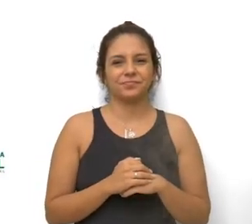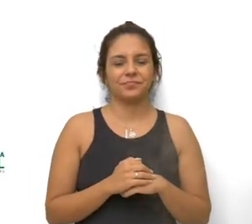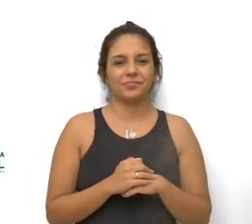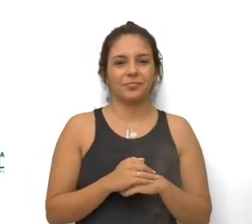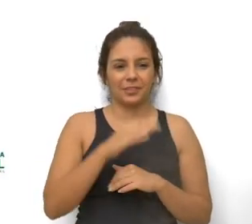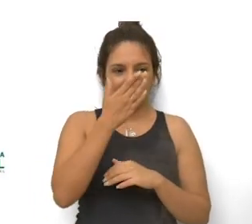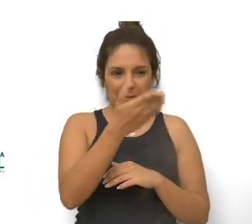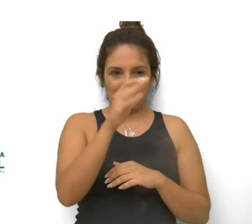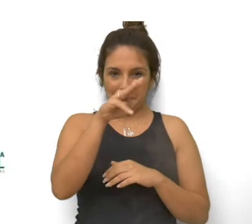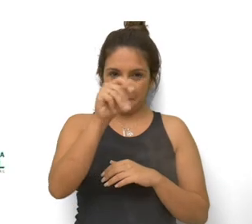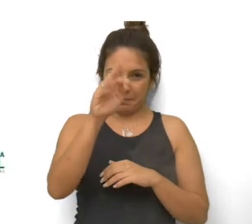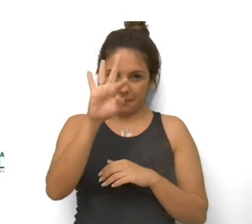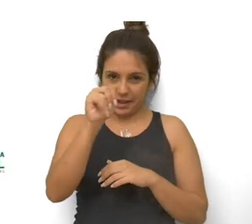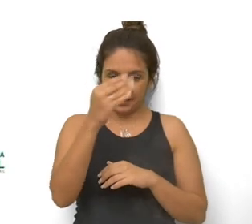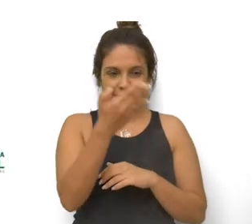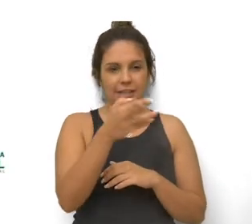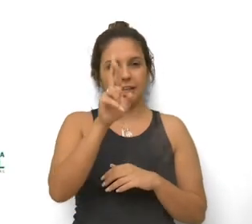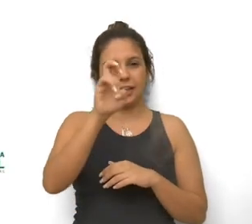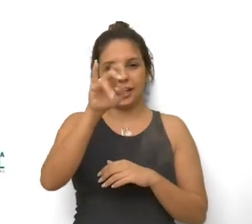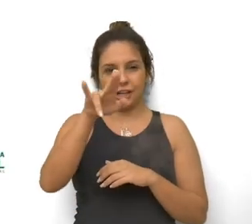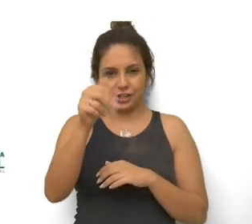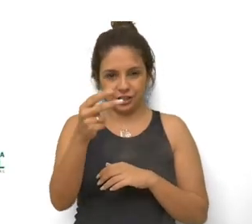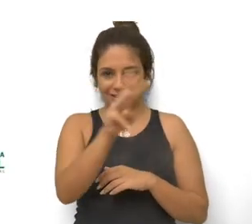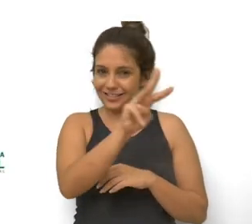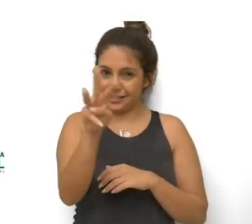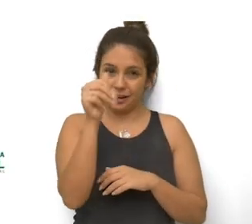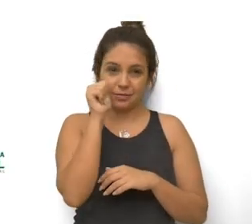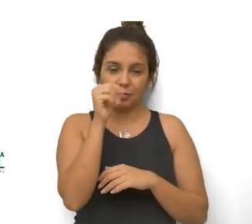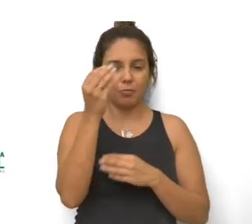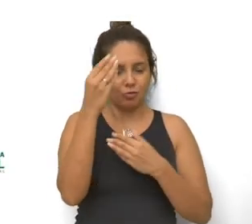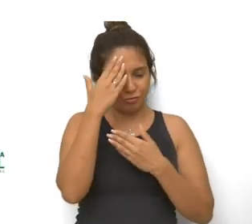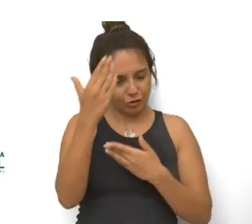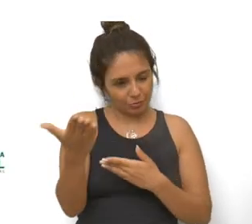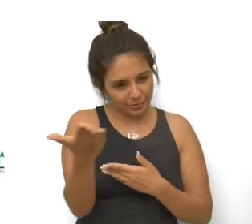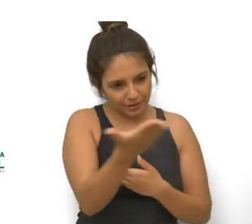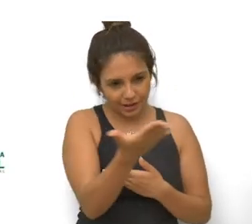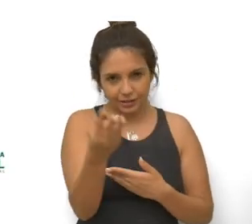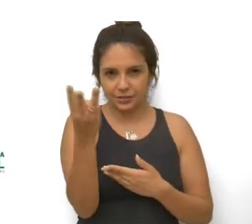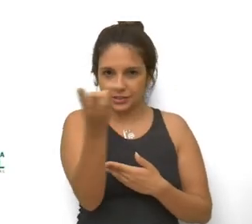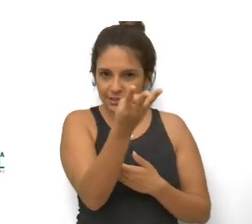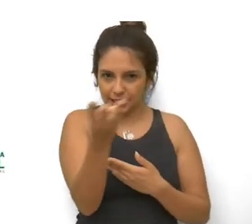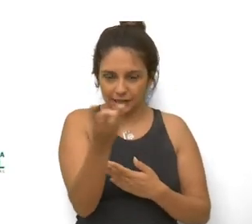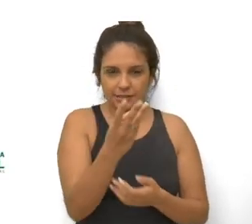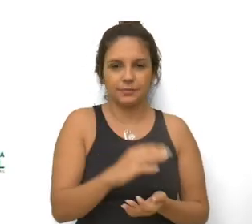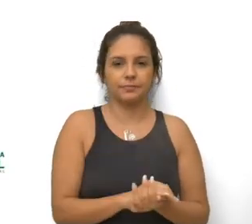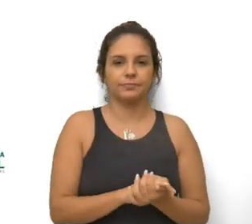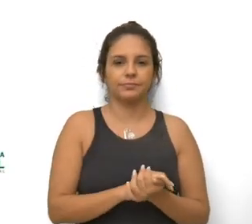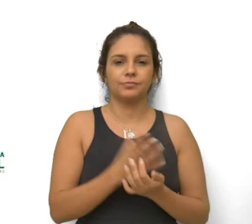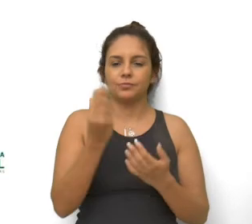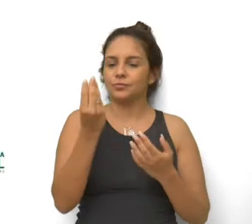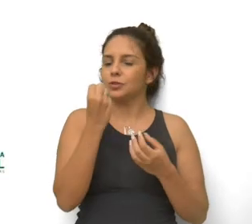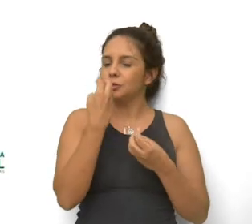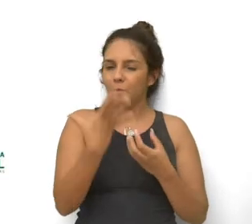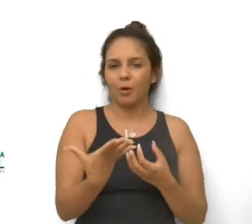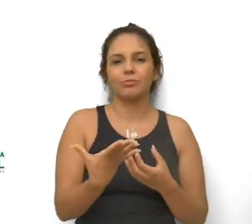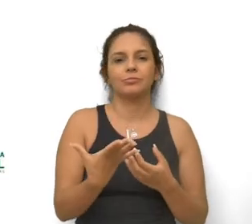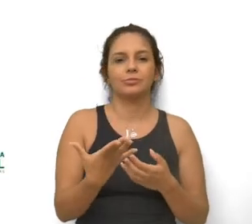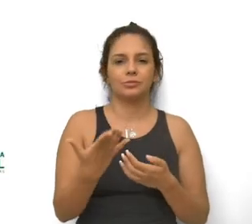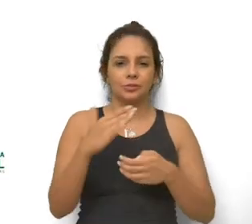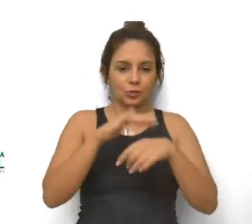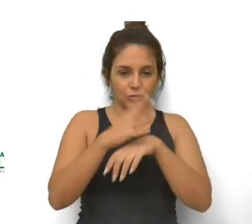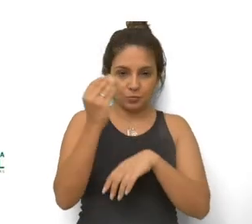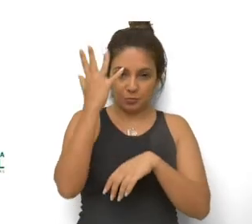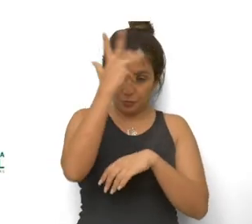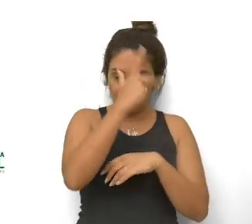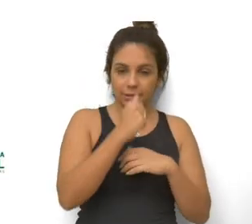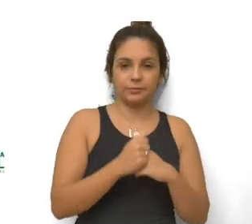Olha, Marta, Regina, Mary Luz, tem muito que agradecer a vocês. Está sendo, né, uma noite muito